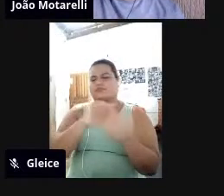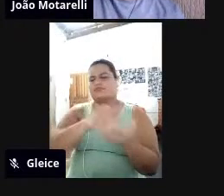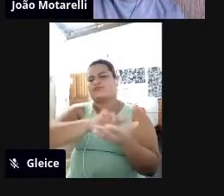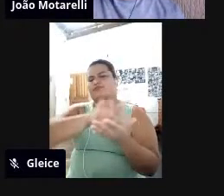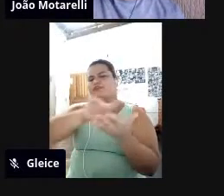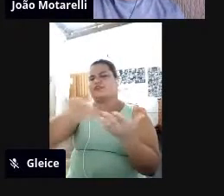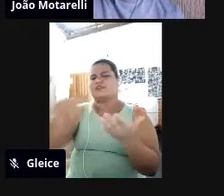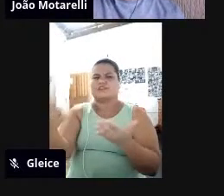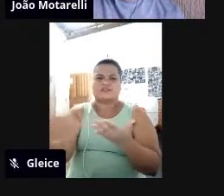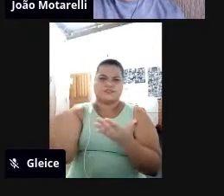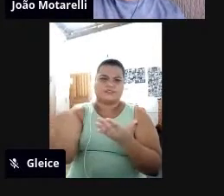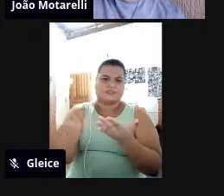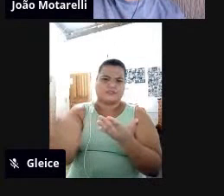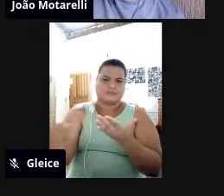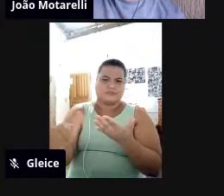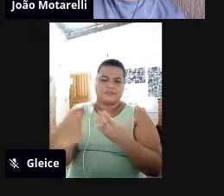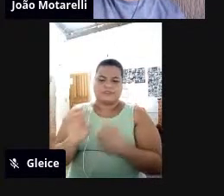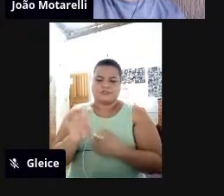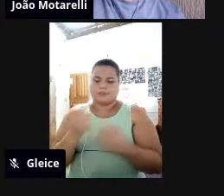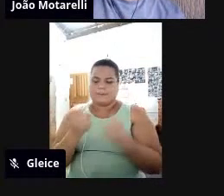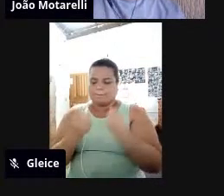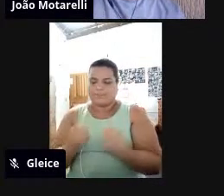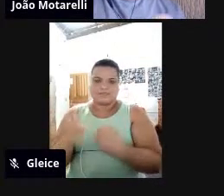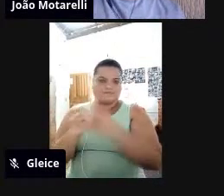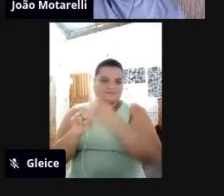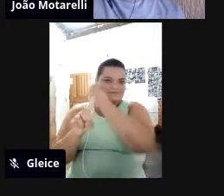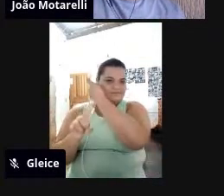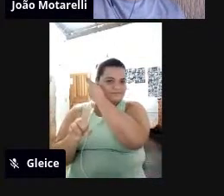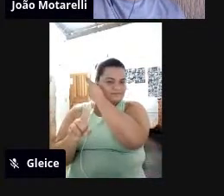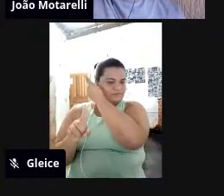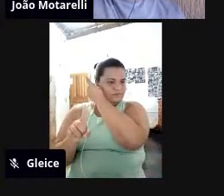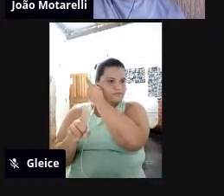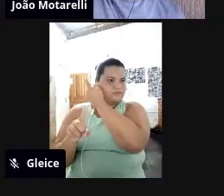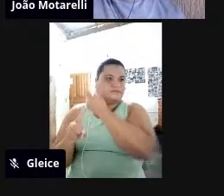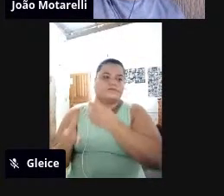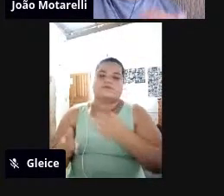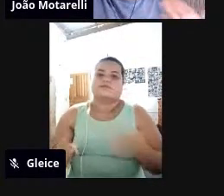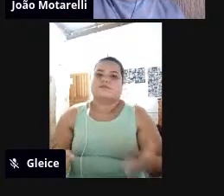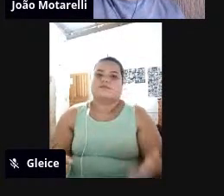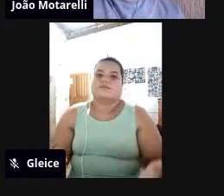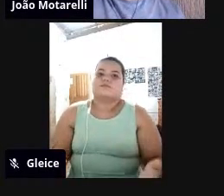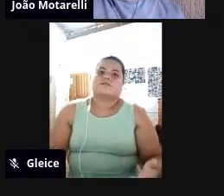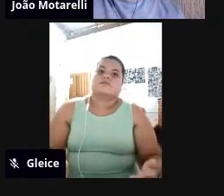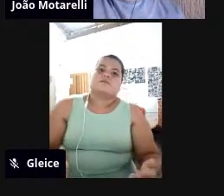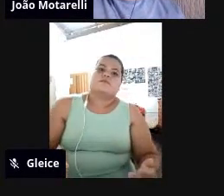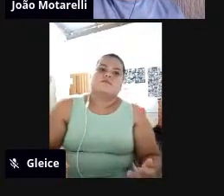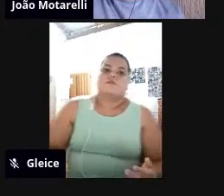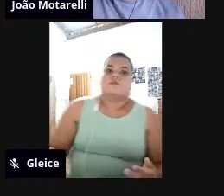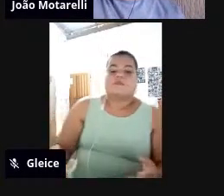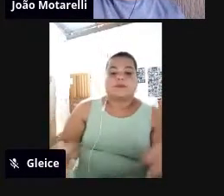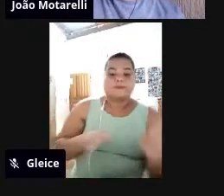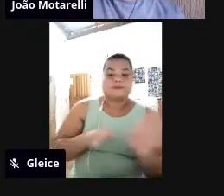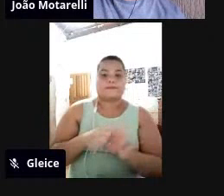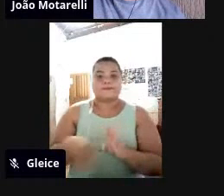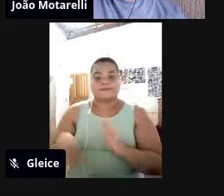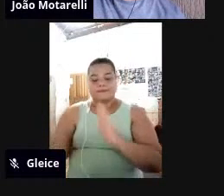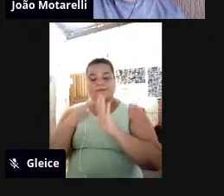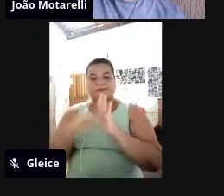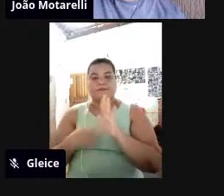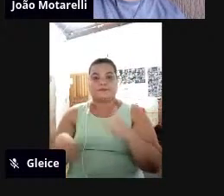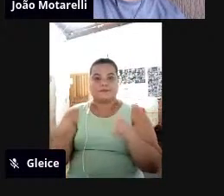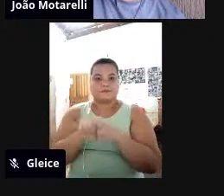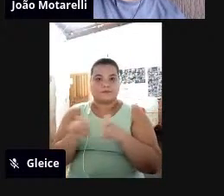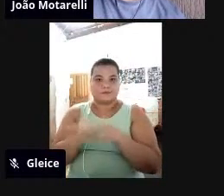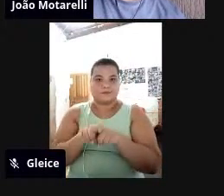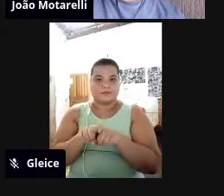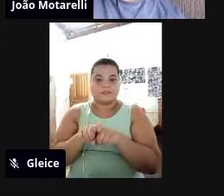não depende da composição corporal. E dessas recomendações, né, ele ainda pontua que essas mudanças no comportamento devem ser feitas